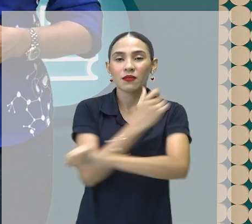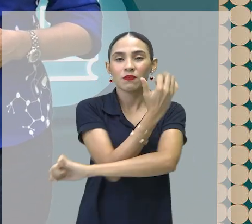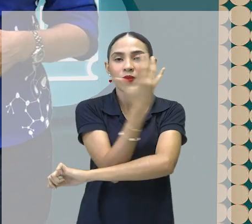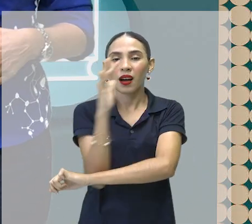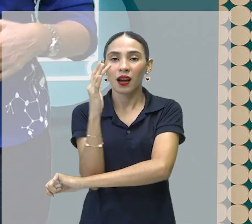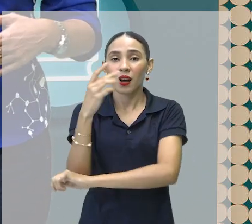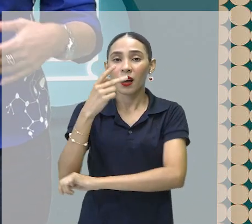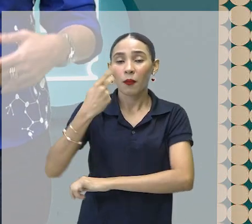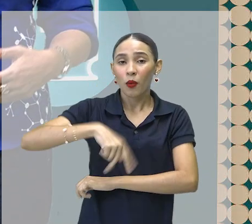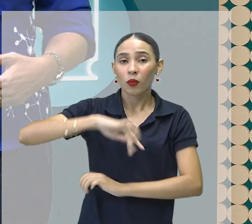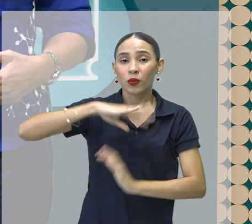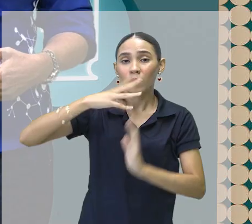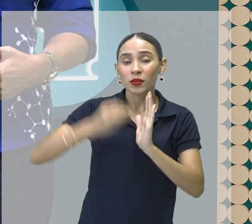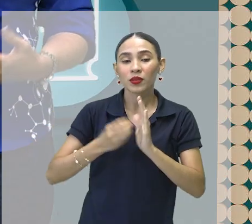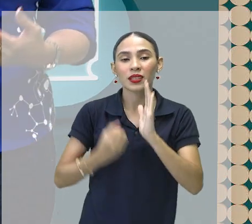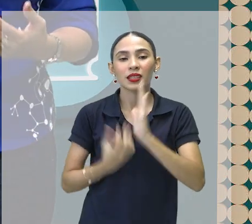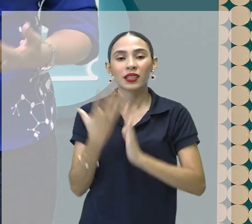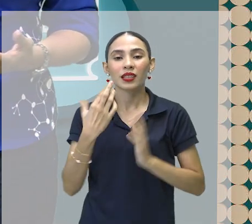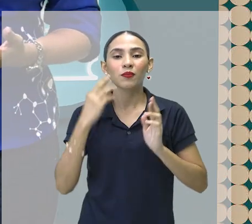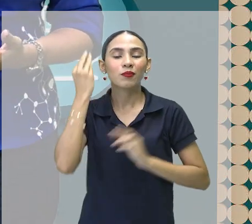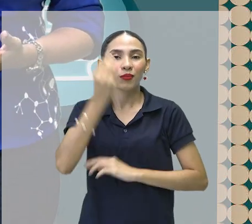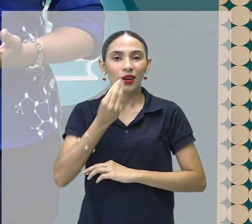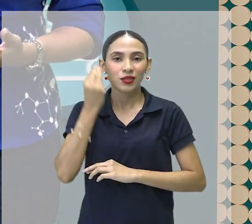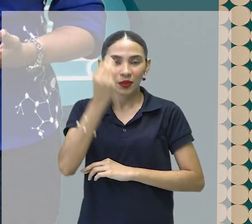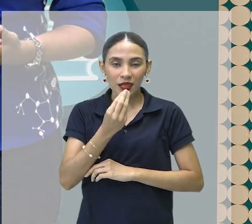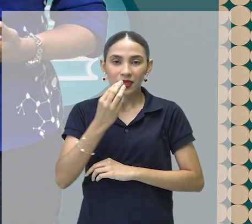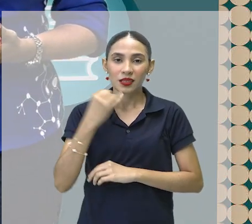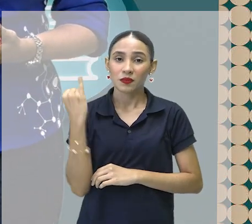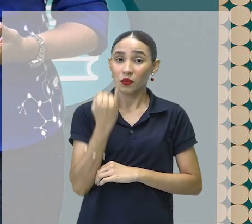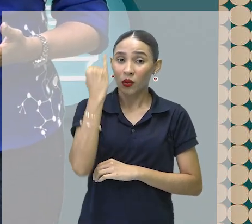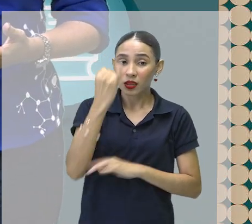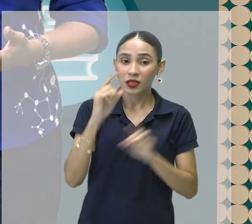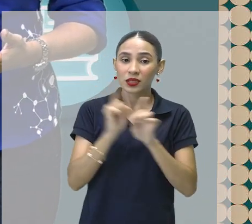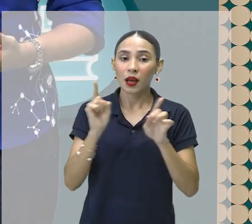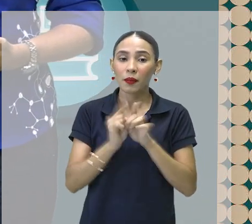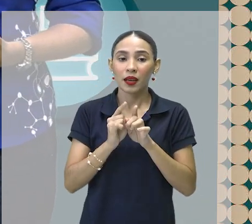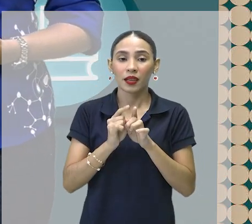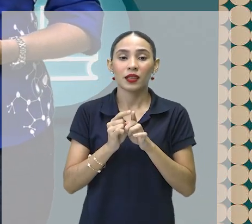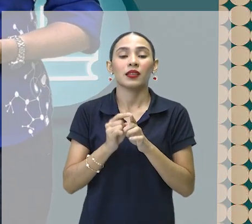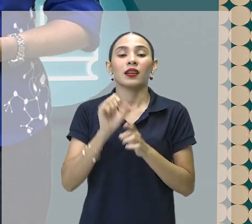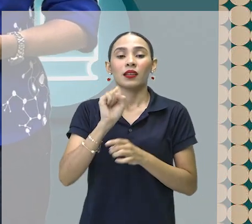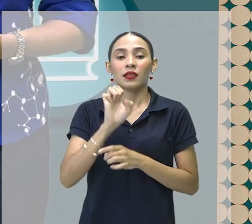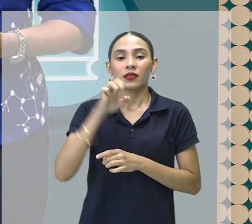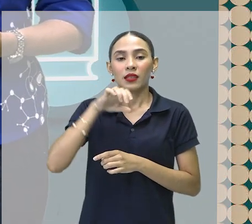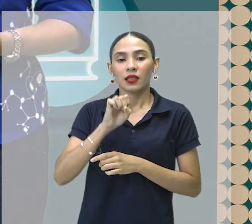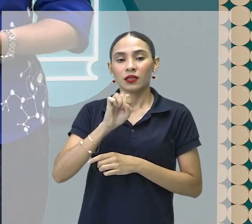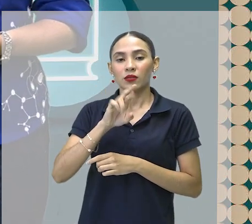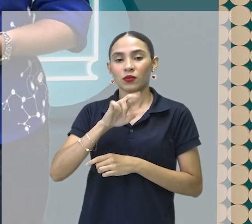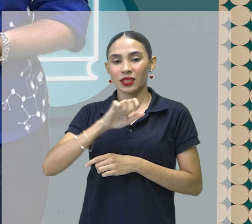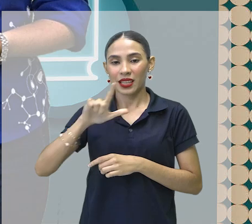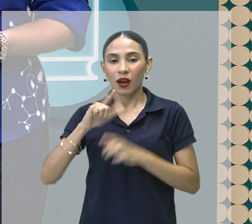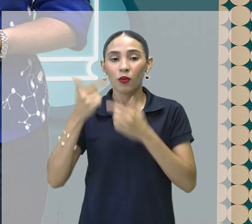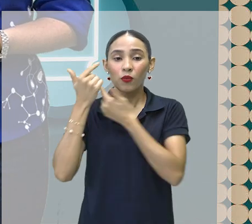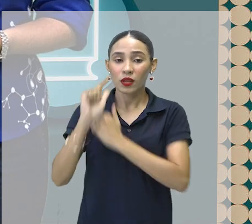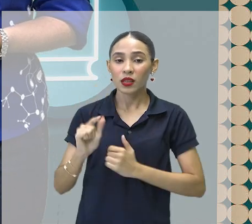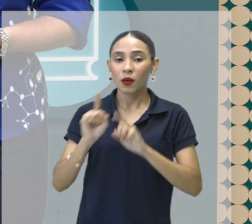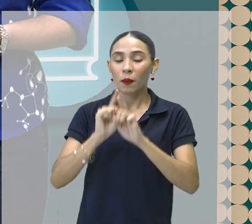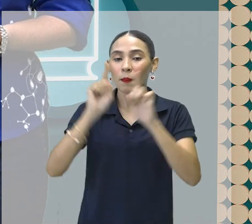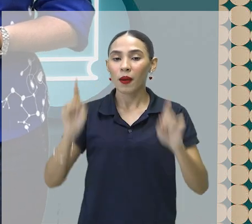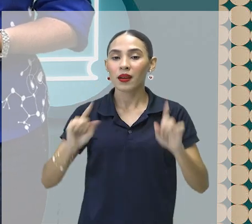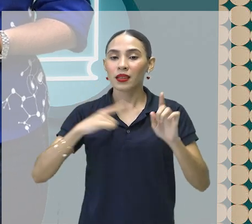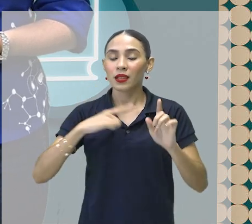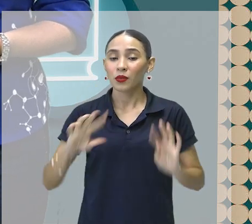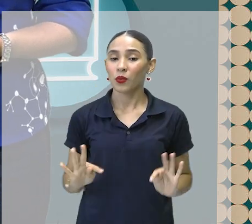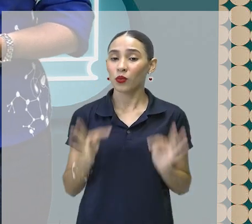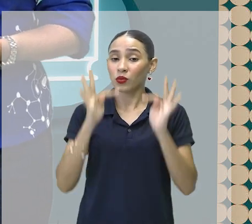da Amazônia, criando uma experiência imersiva, sensorial e ancestral, mas constituída com